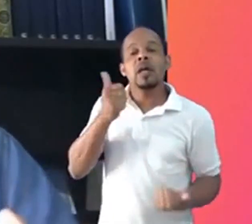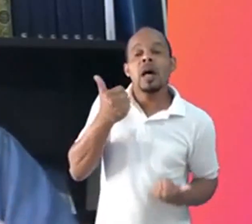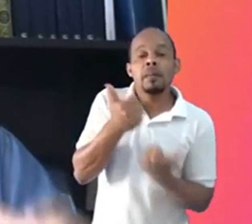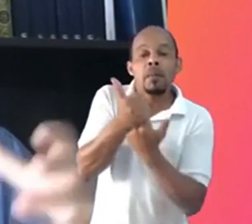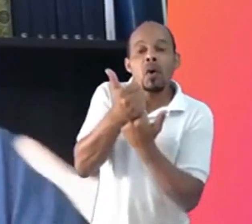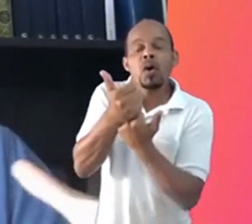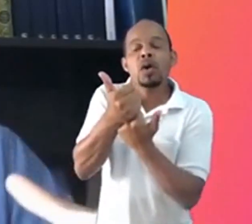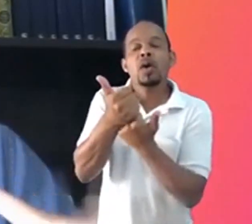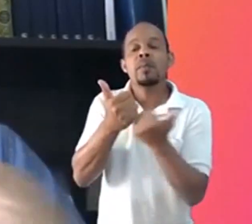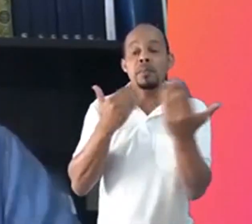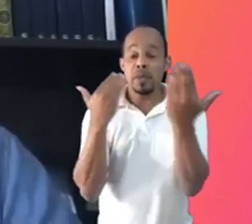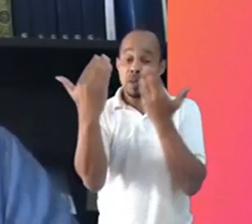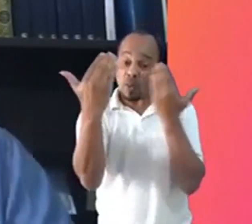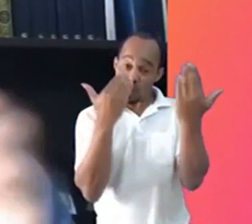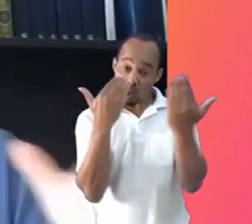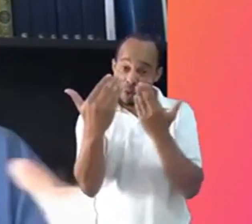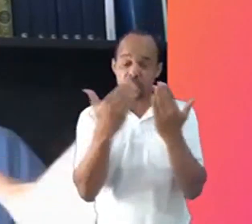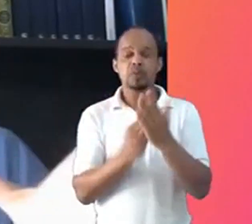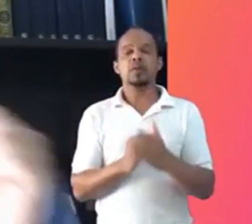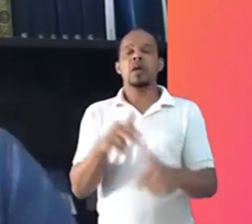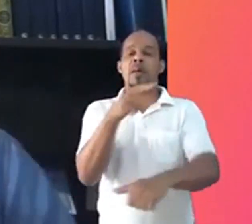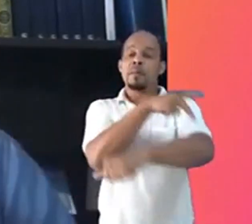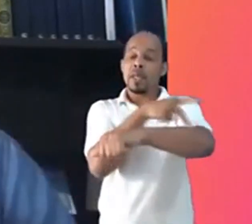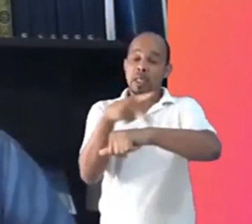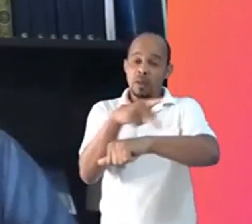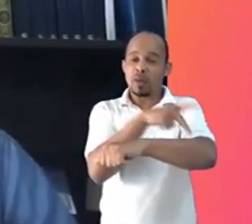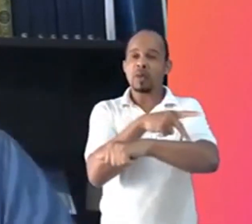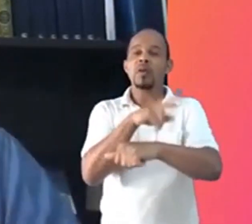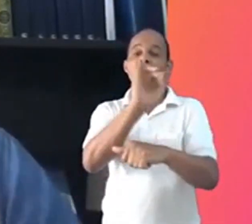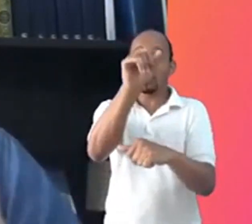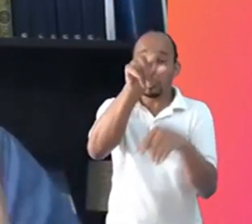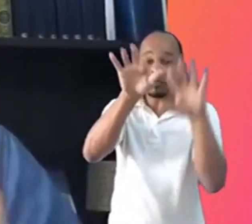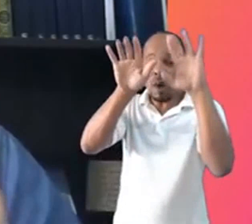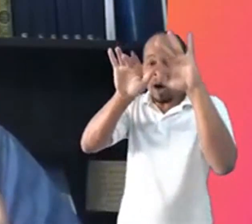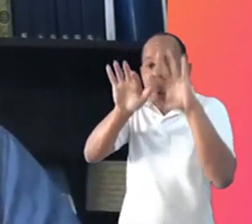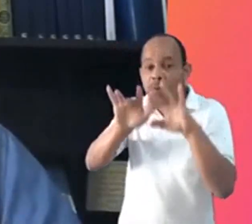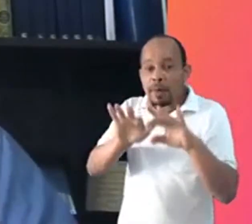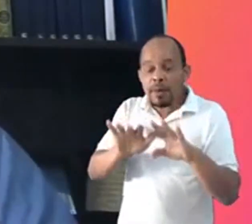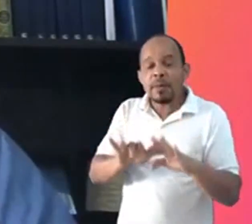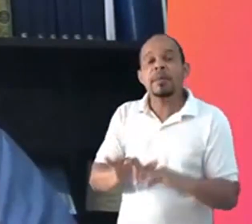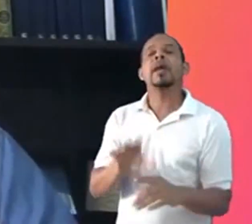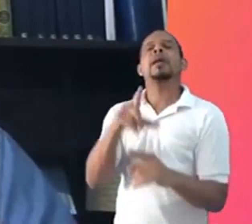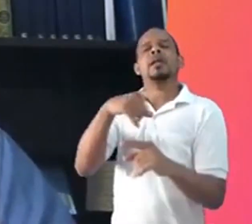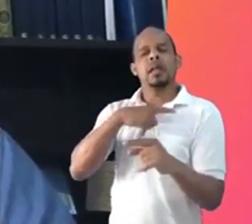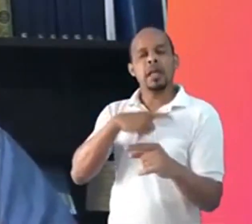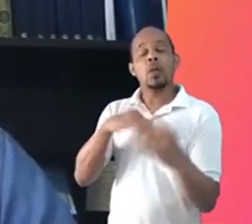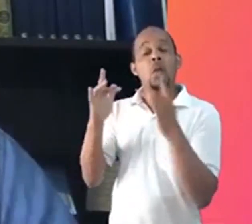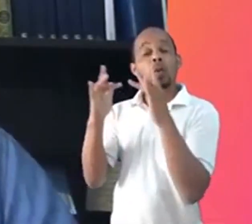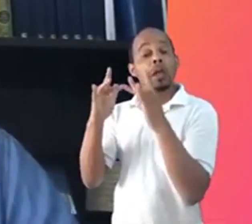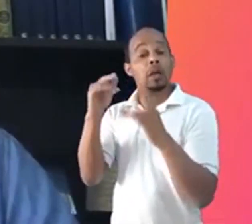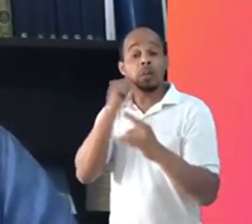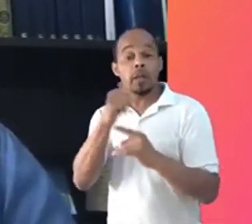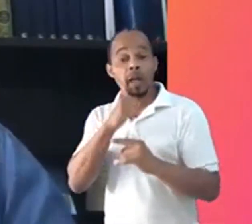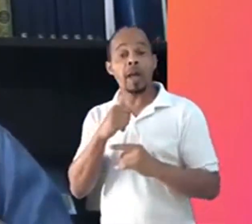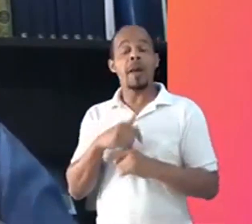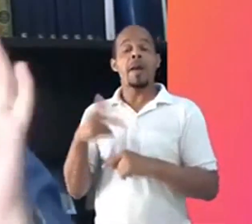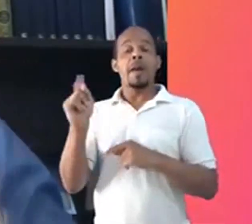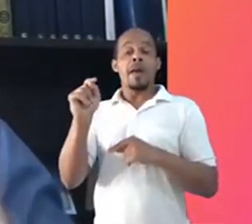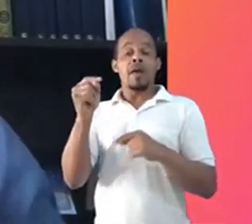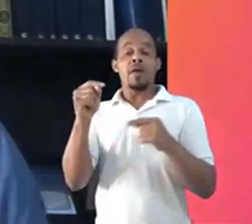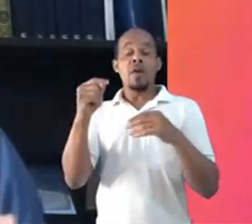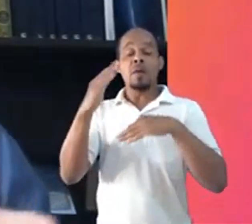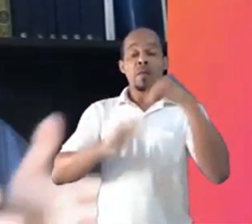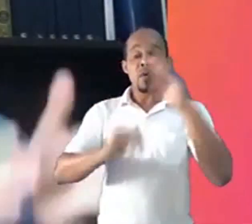A gente também tem um departamento para um apoio psicológico e pedagógico. Entra lá na página, você vai ter o um link, clica lá, você vai